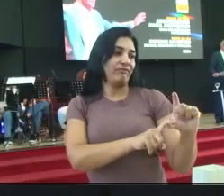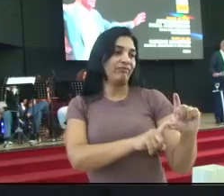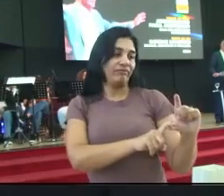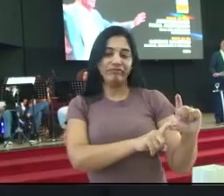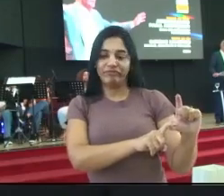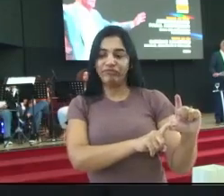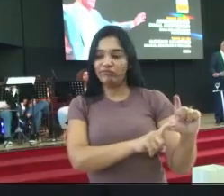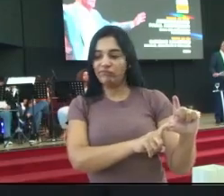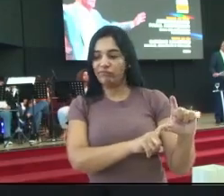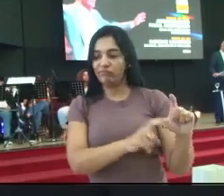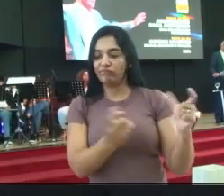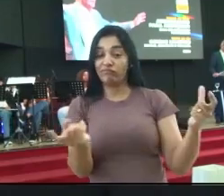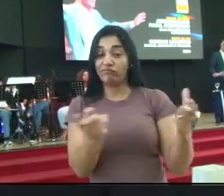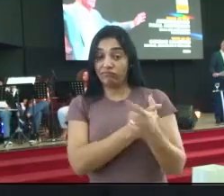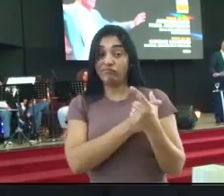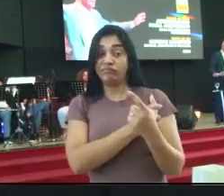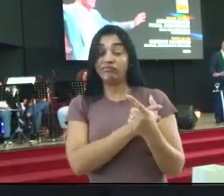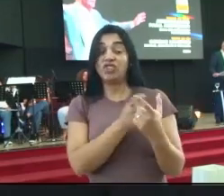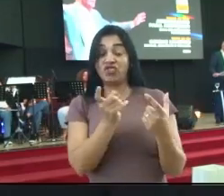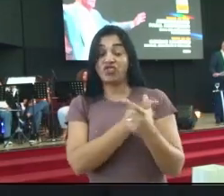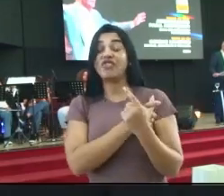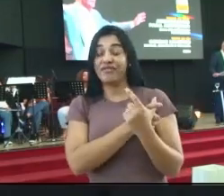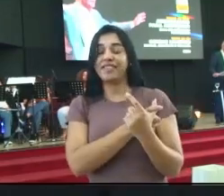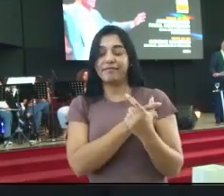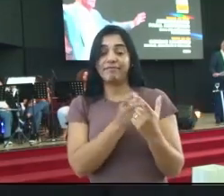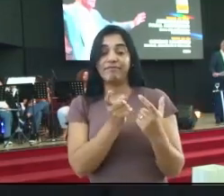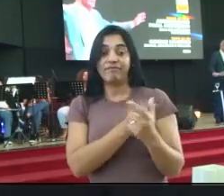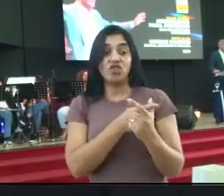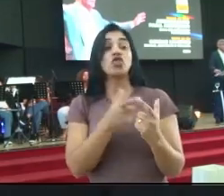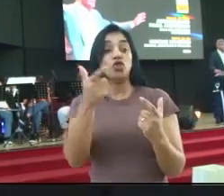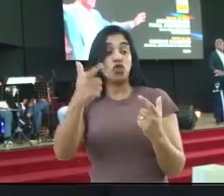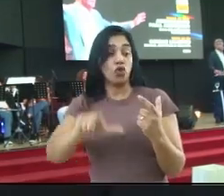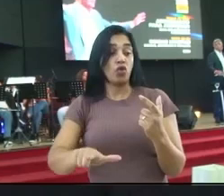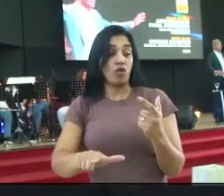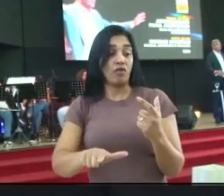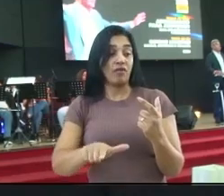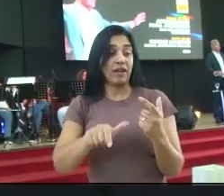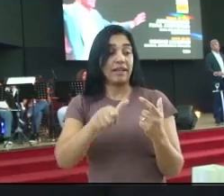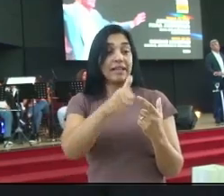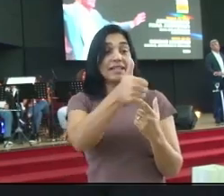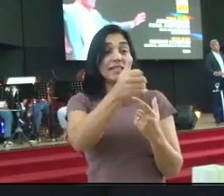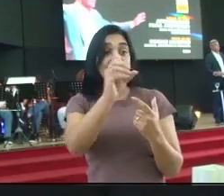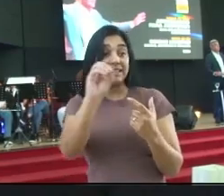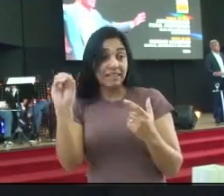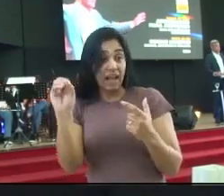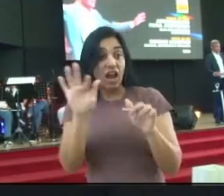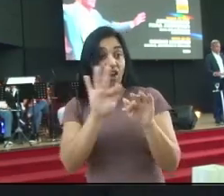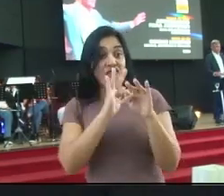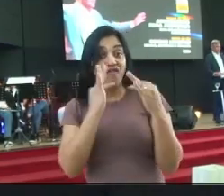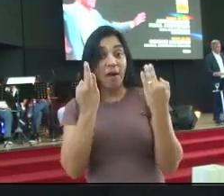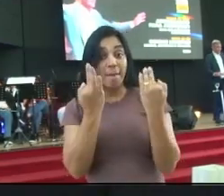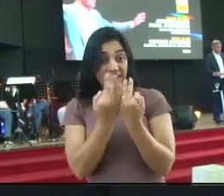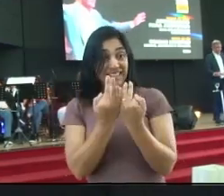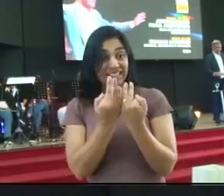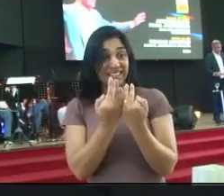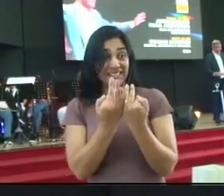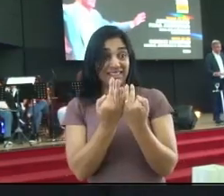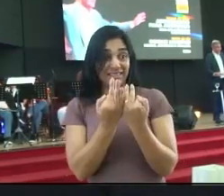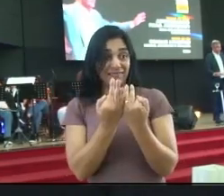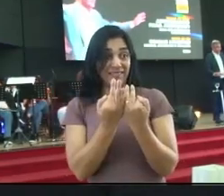endividadas. Vou repetir. De 100 famílias